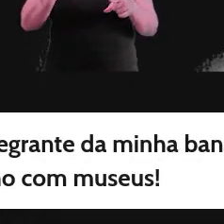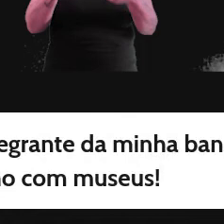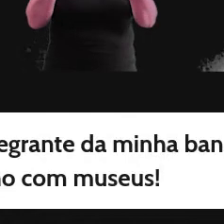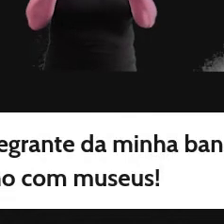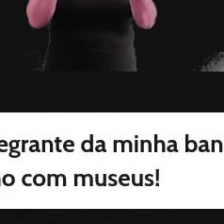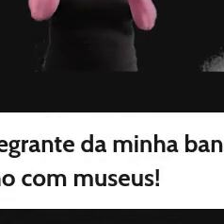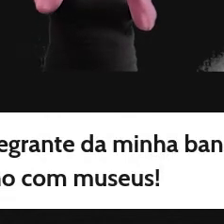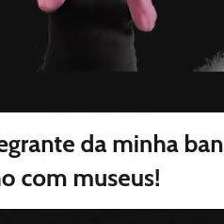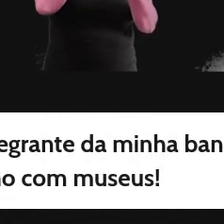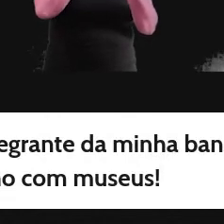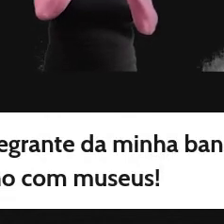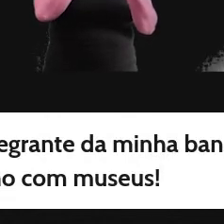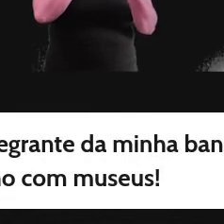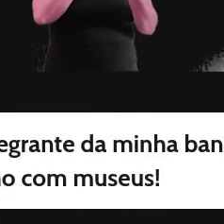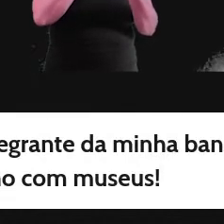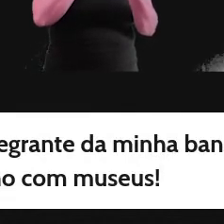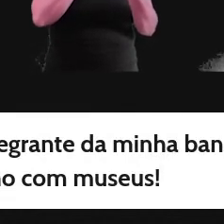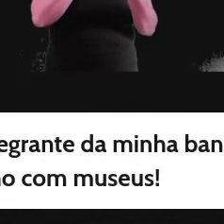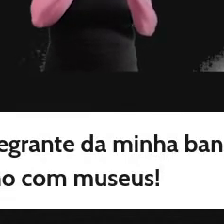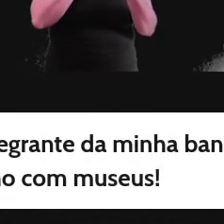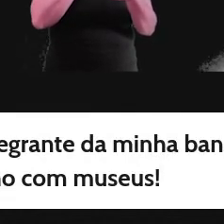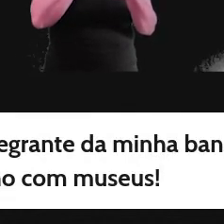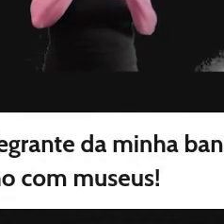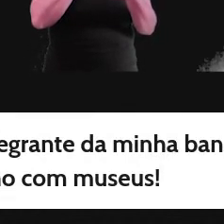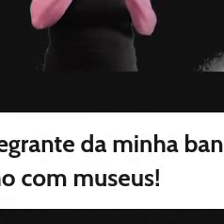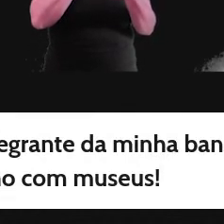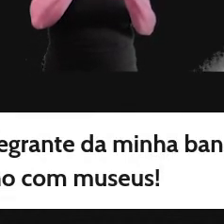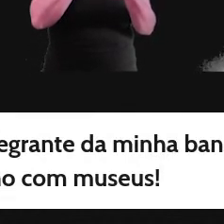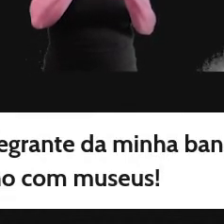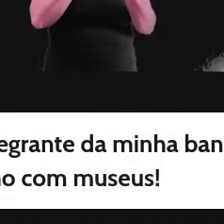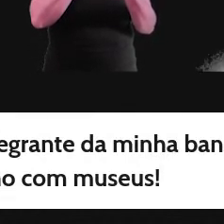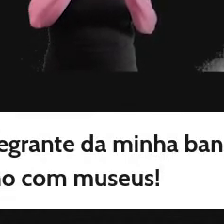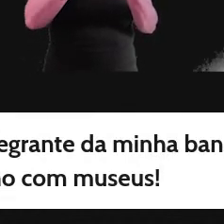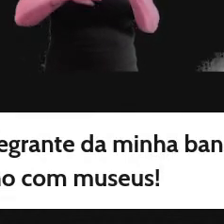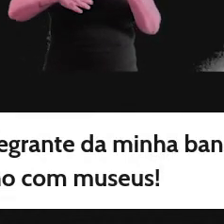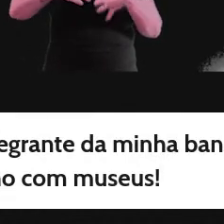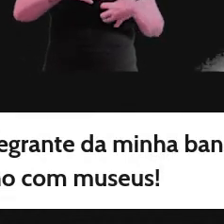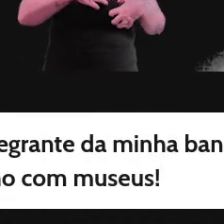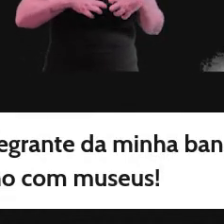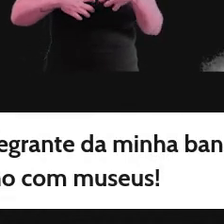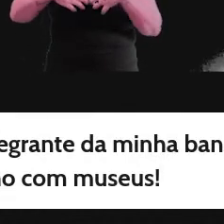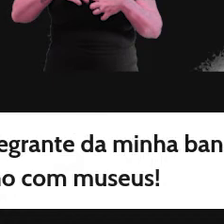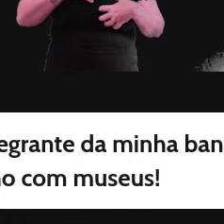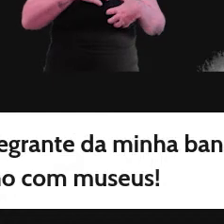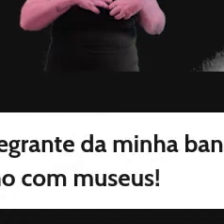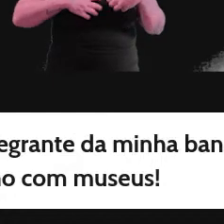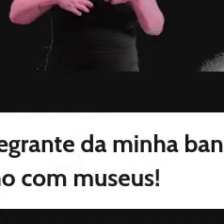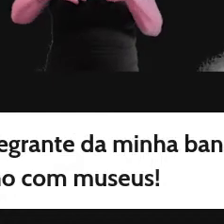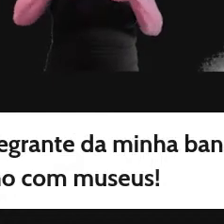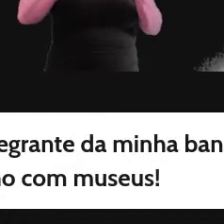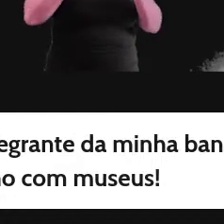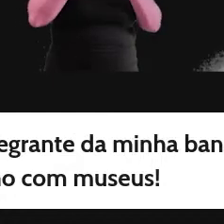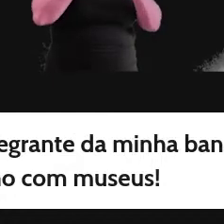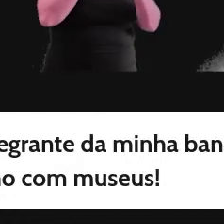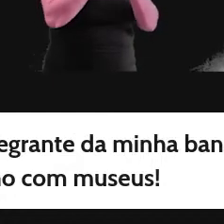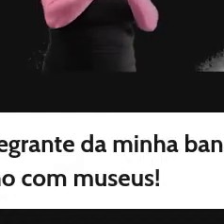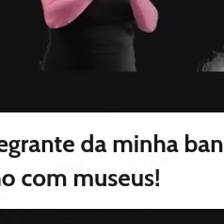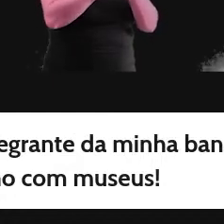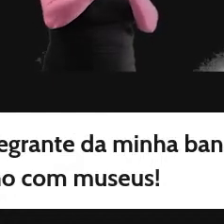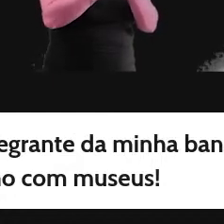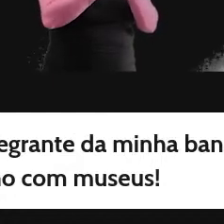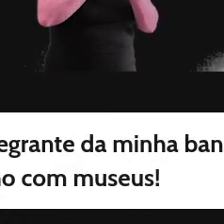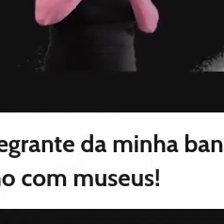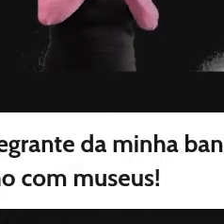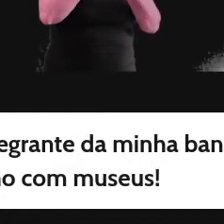desafio com bastante, né, com bastante angústia. A gente está tentando se respaldar muito nos estudos que a gente tem